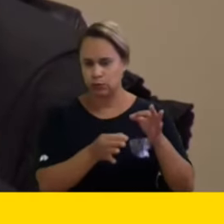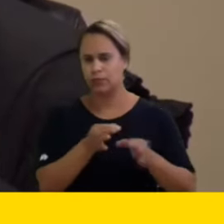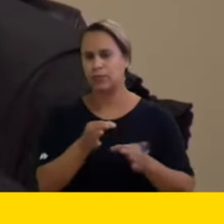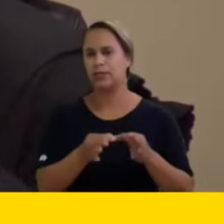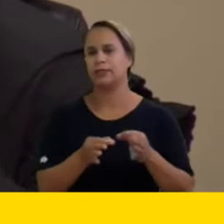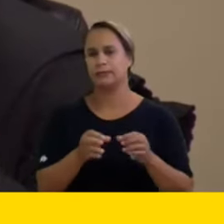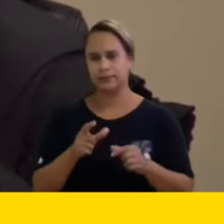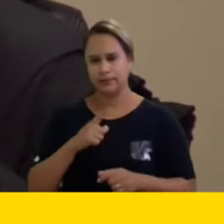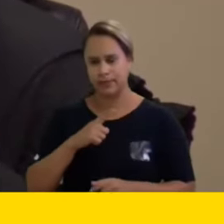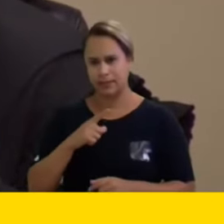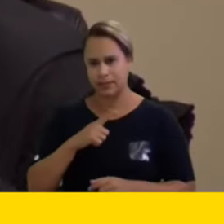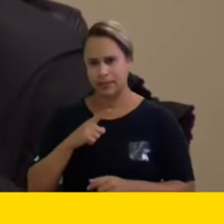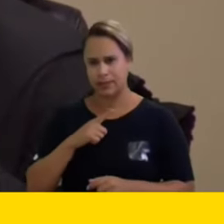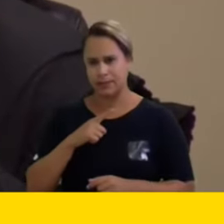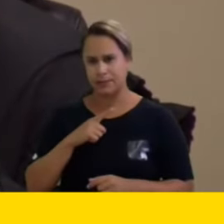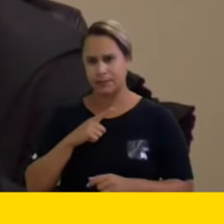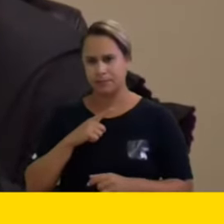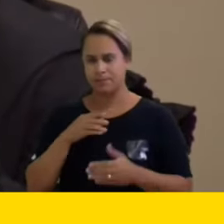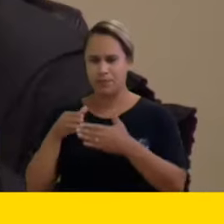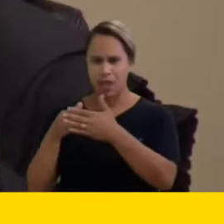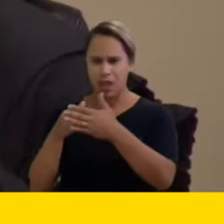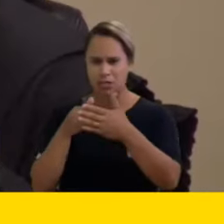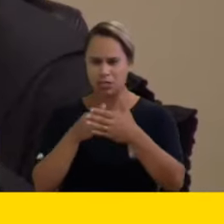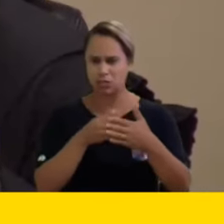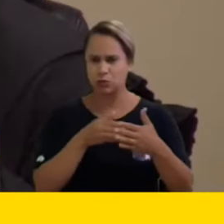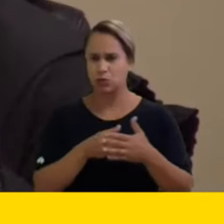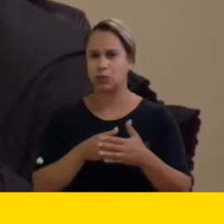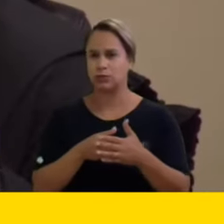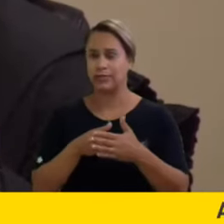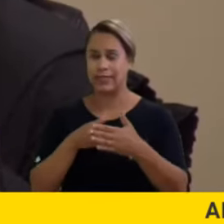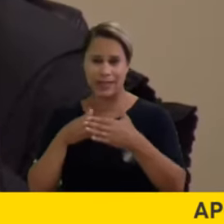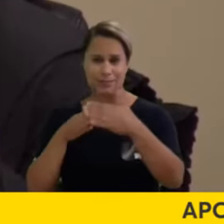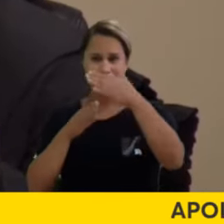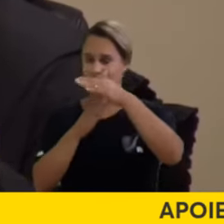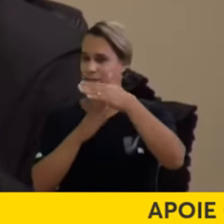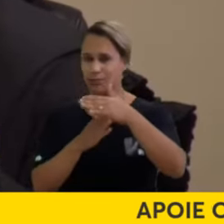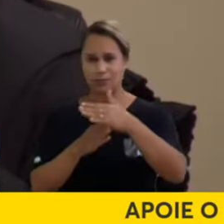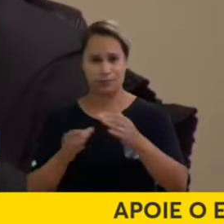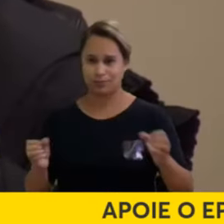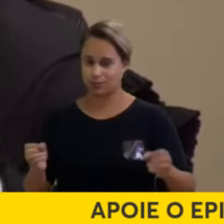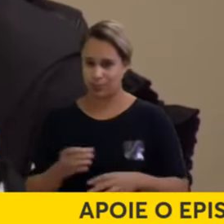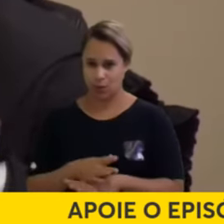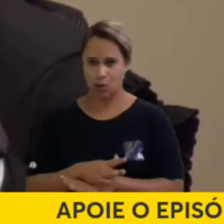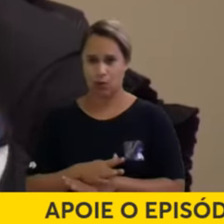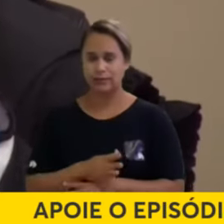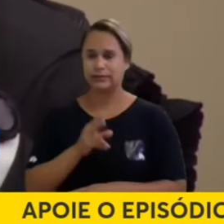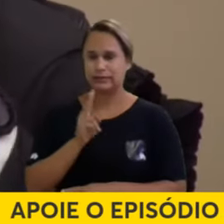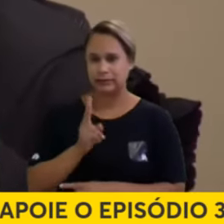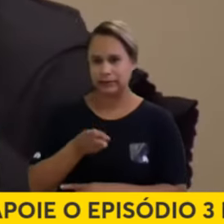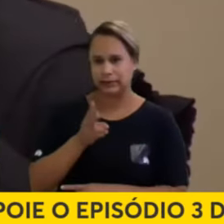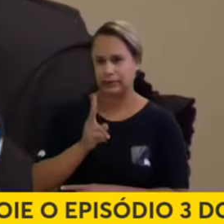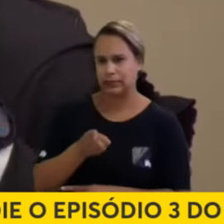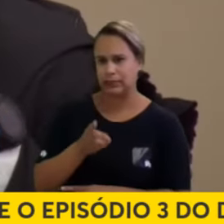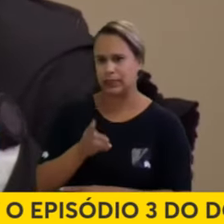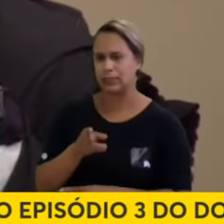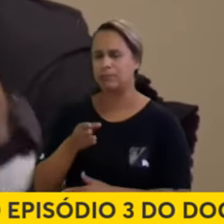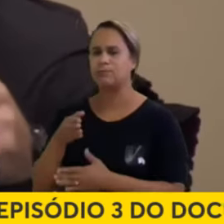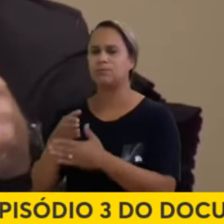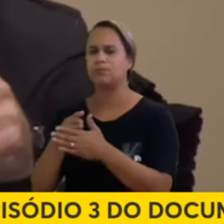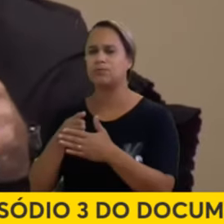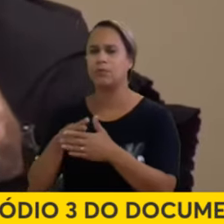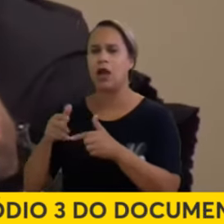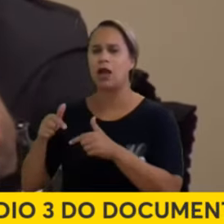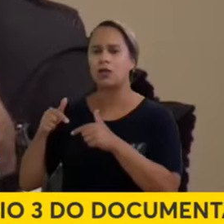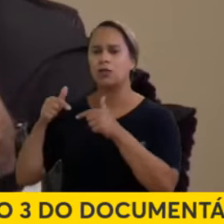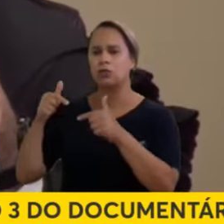especial relevo à chamadas restrições a restrições o limite dos limites que estão sempre a restringir ação dos poderes públicos quando põe